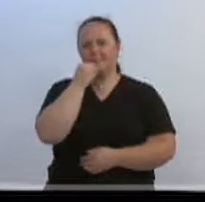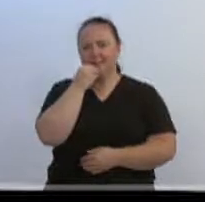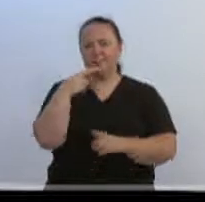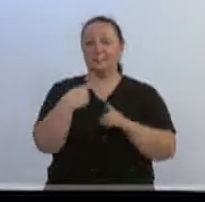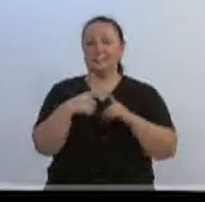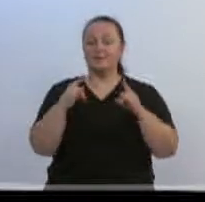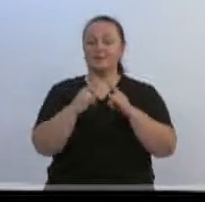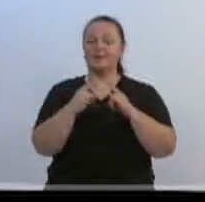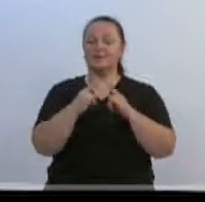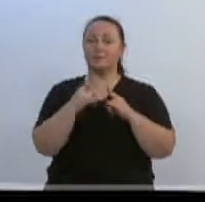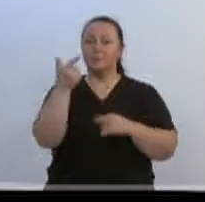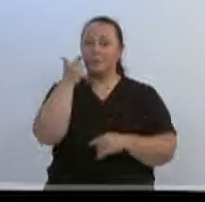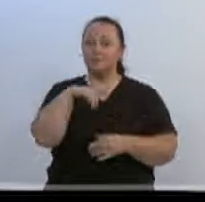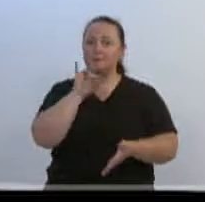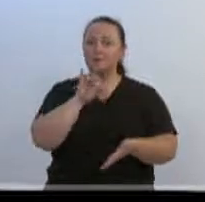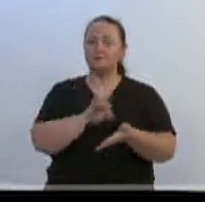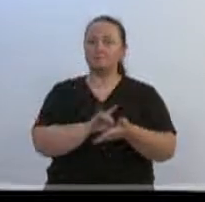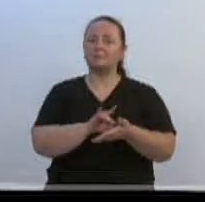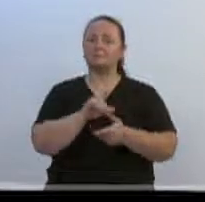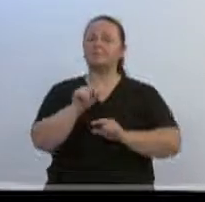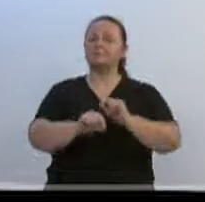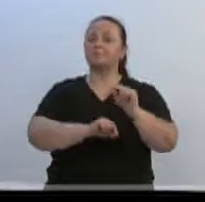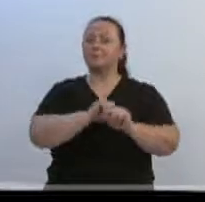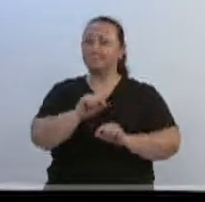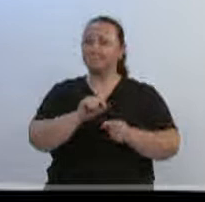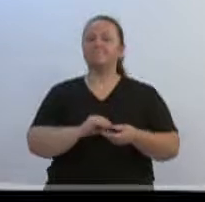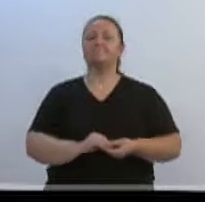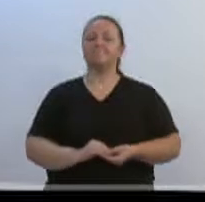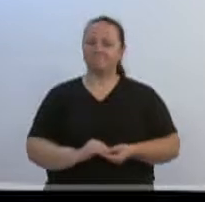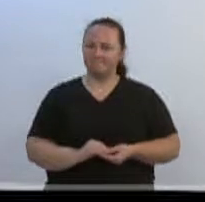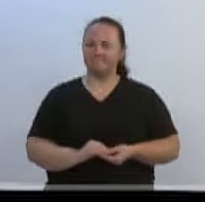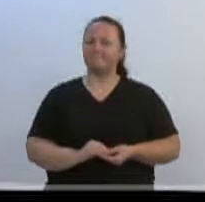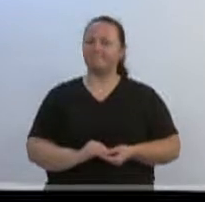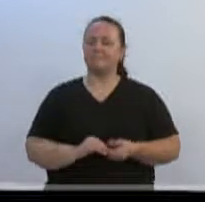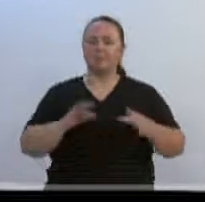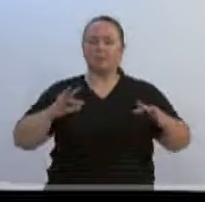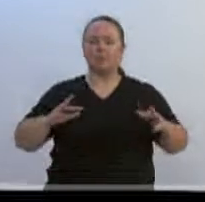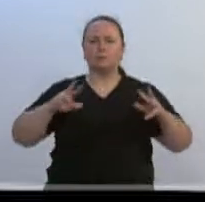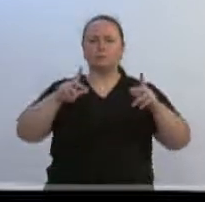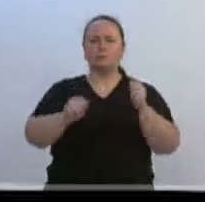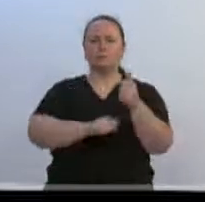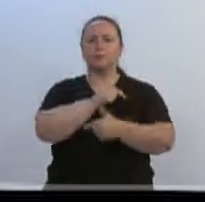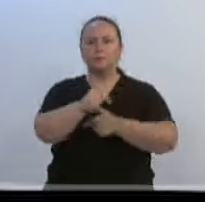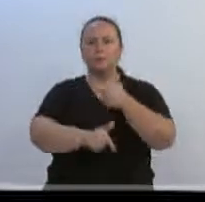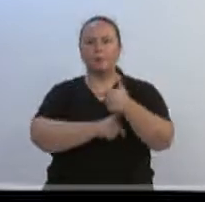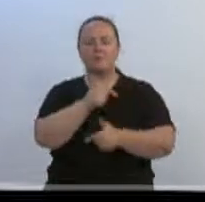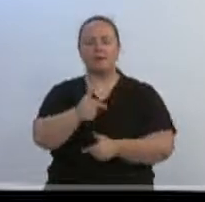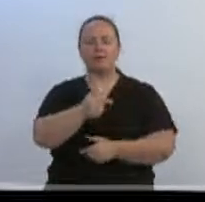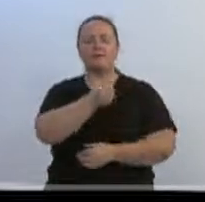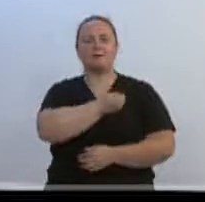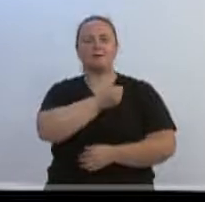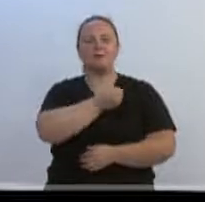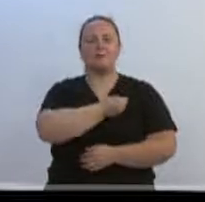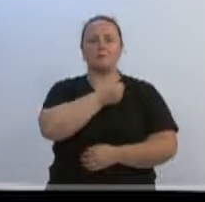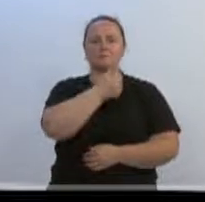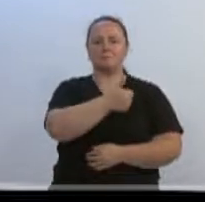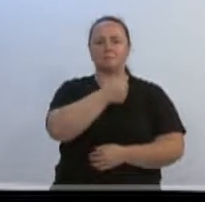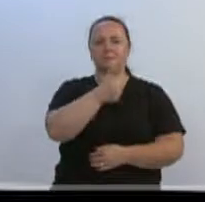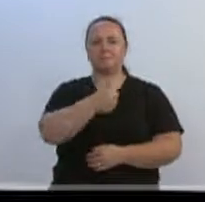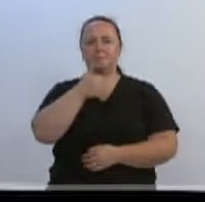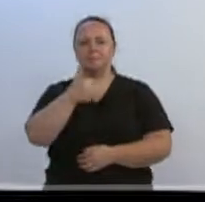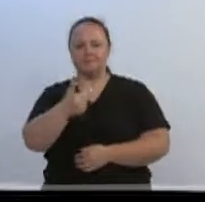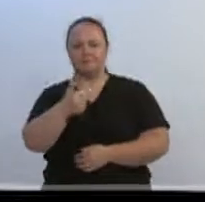vida deu para nossa a todos os que trabalham no gabinete 111 para que também